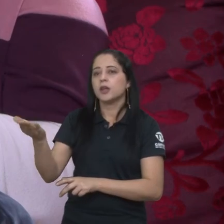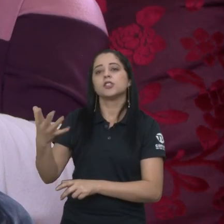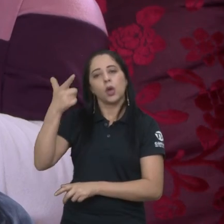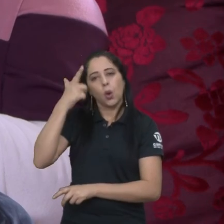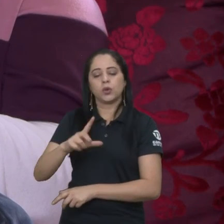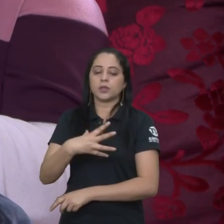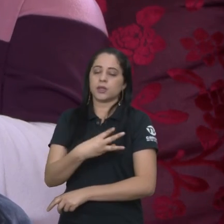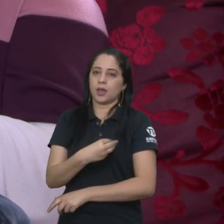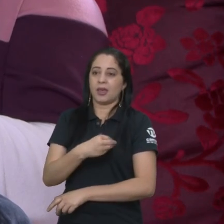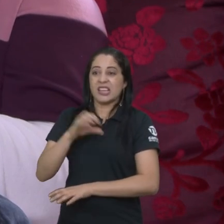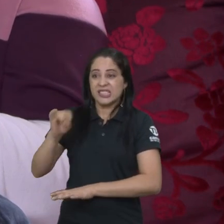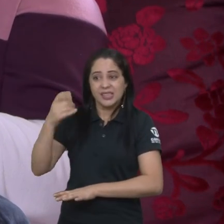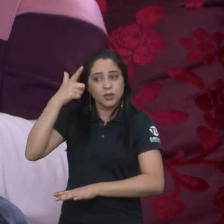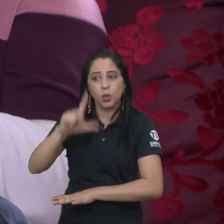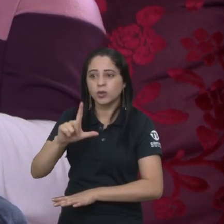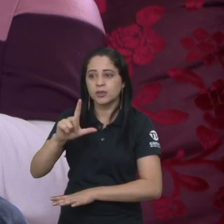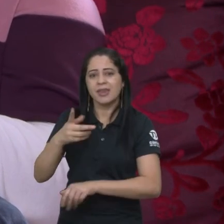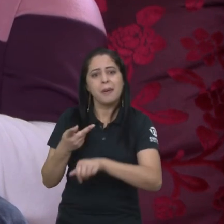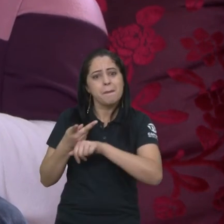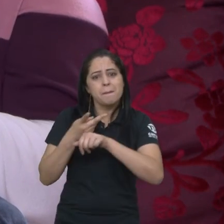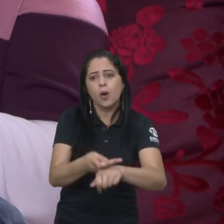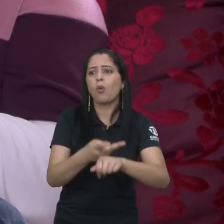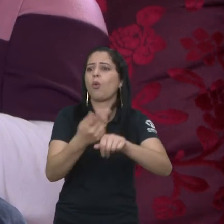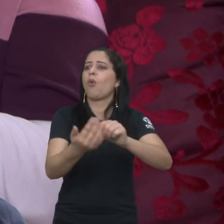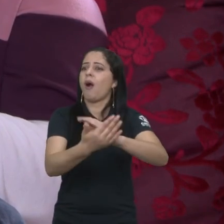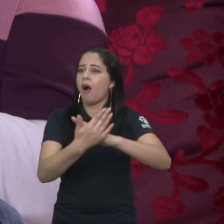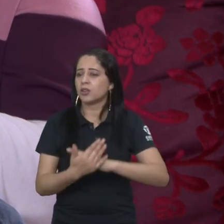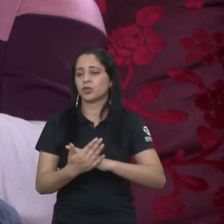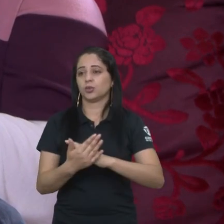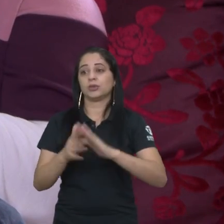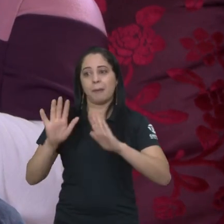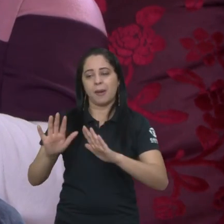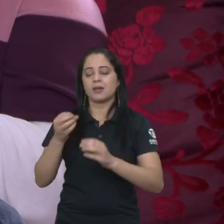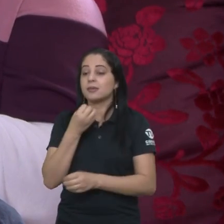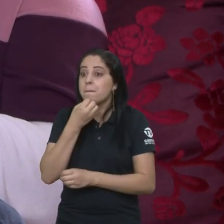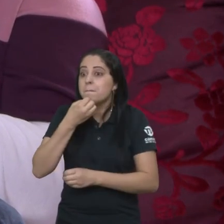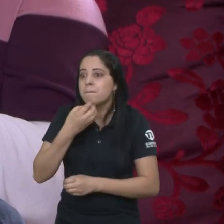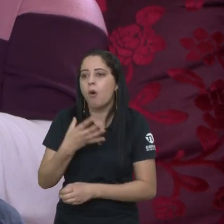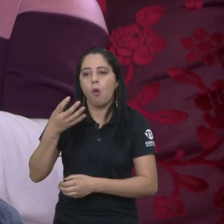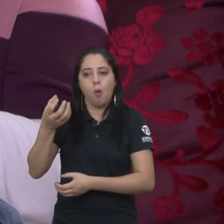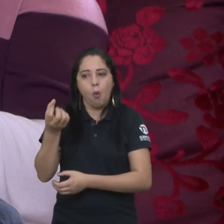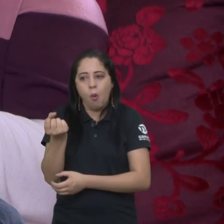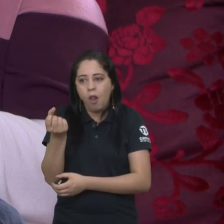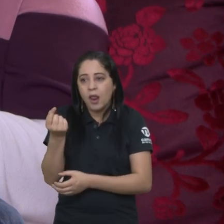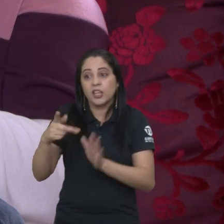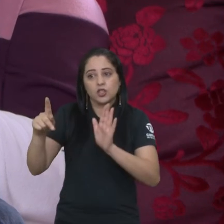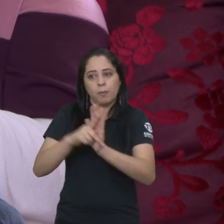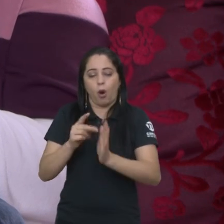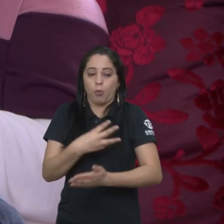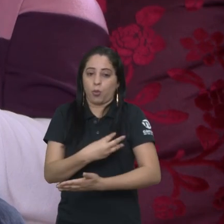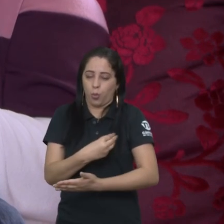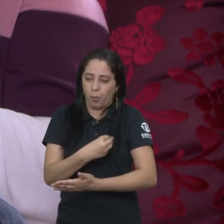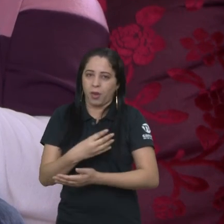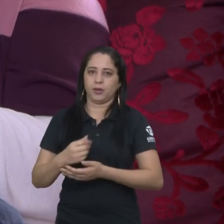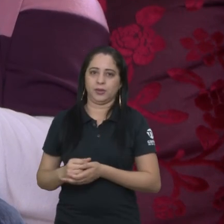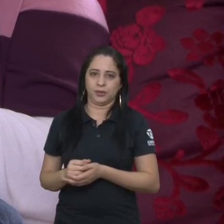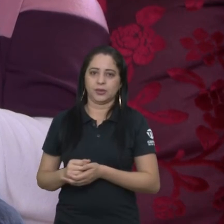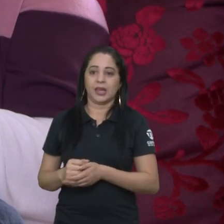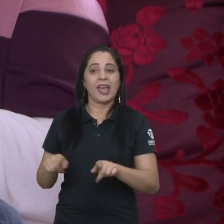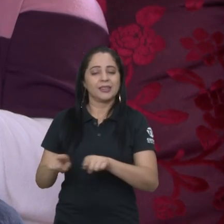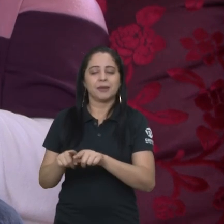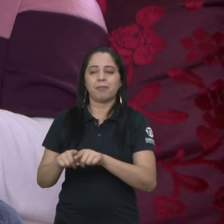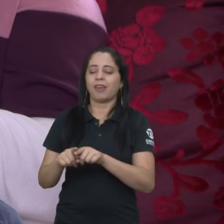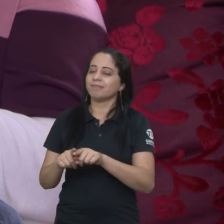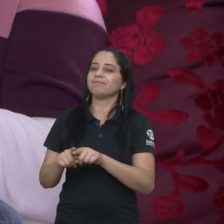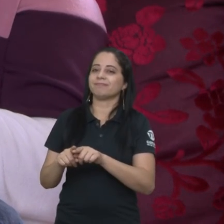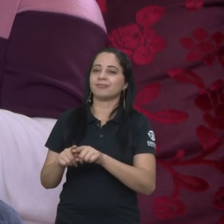amamentar. Aquelas que não consigam, procurem ajuda para não deixar, de dar o leite materno para o seu bebê.